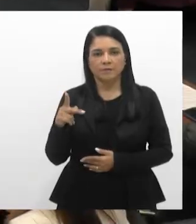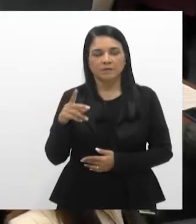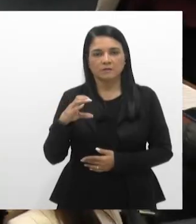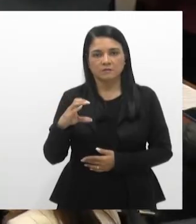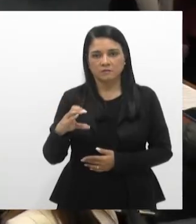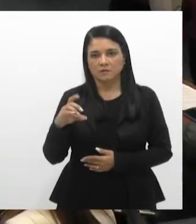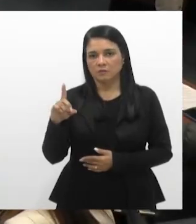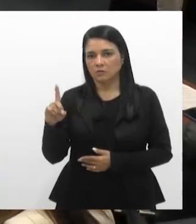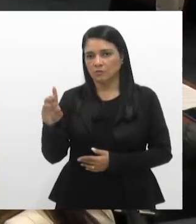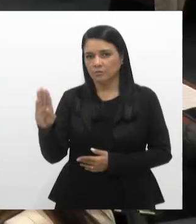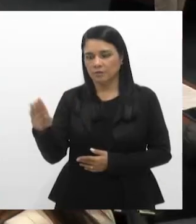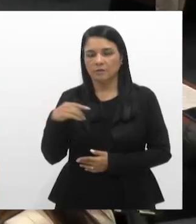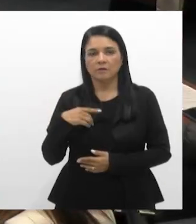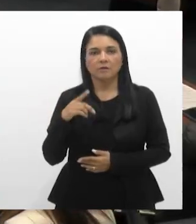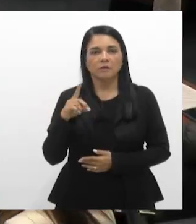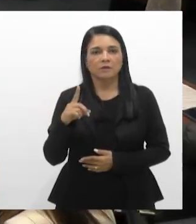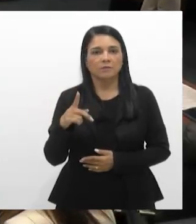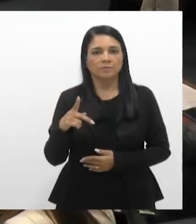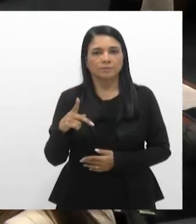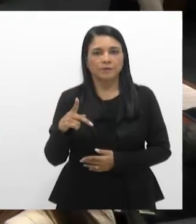Élica, PT também.